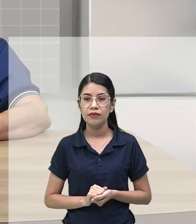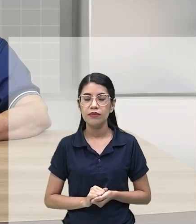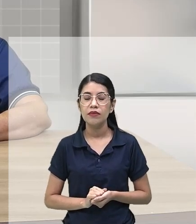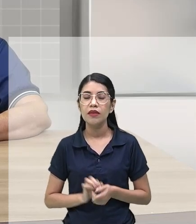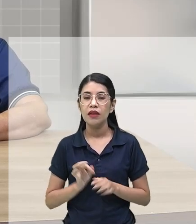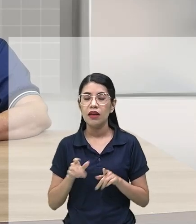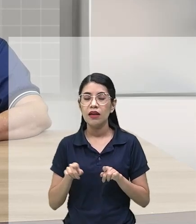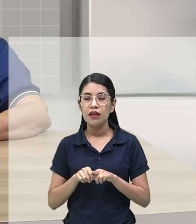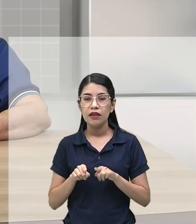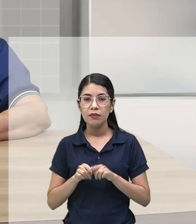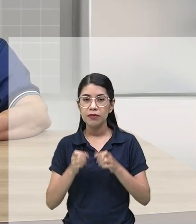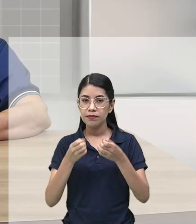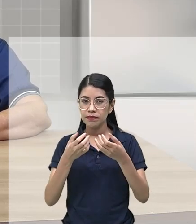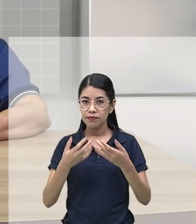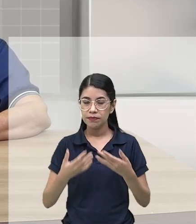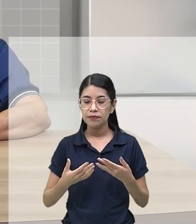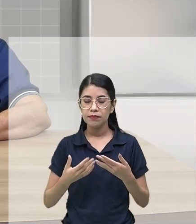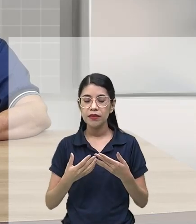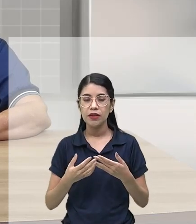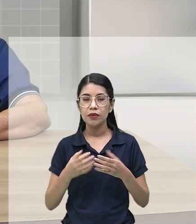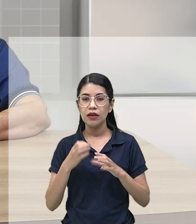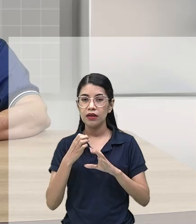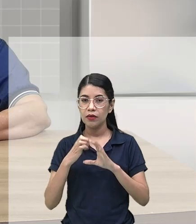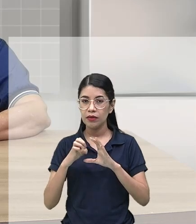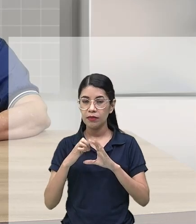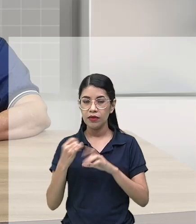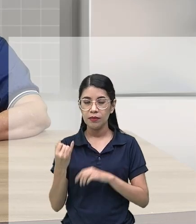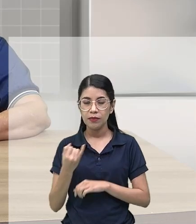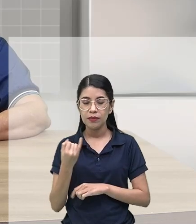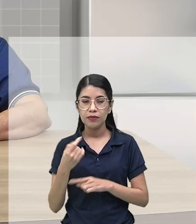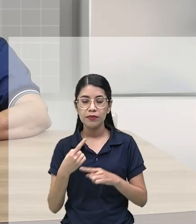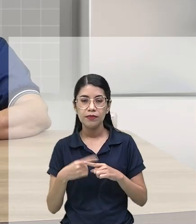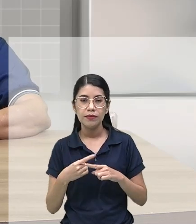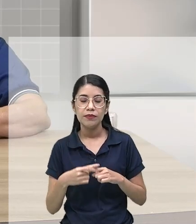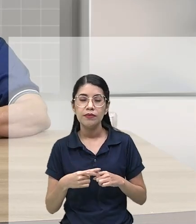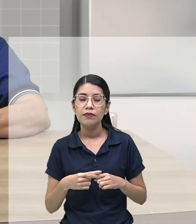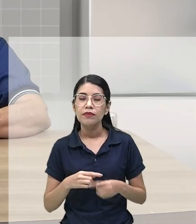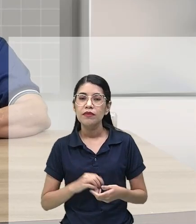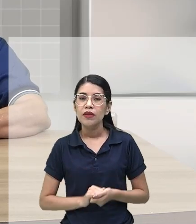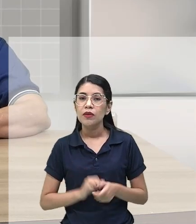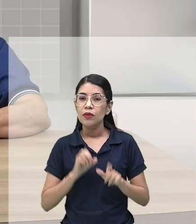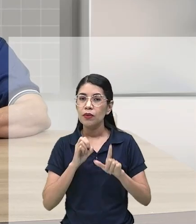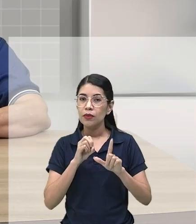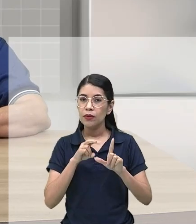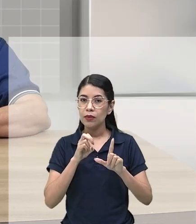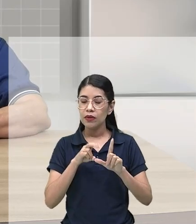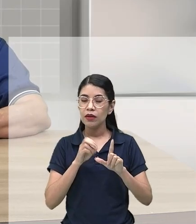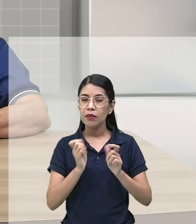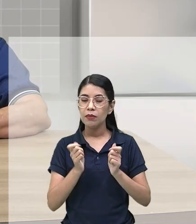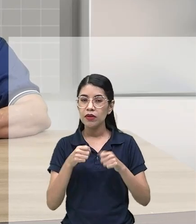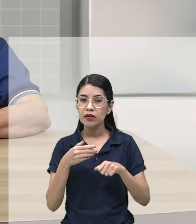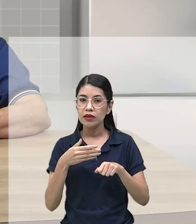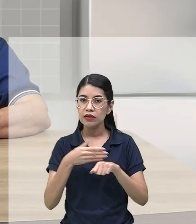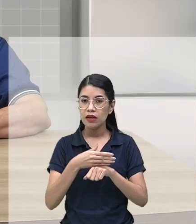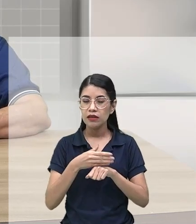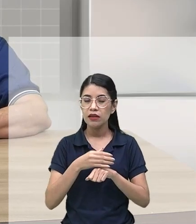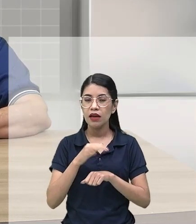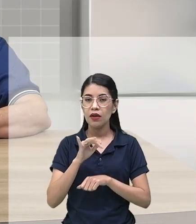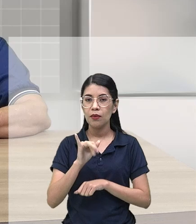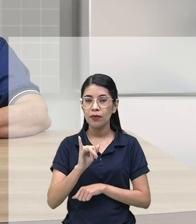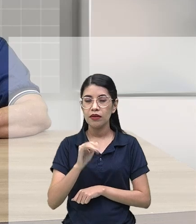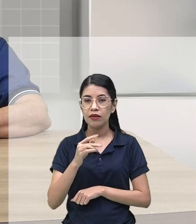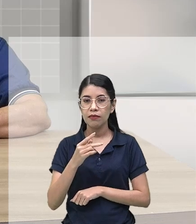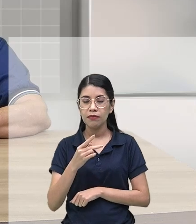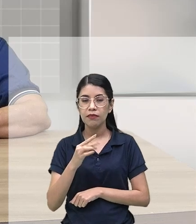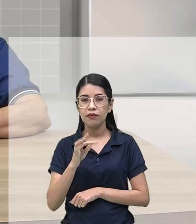ainda falando da importância desse e-mail, né, do login, que é o mesmo login para entrar no IPTV, né? E